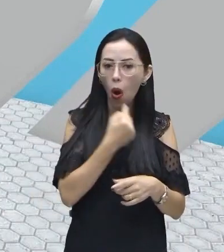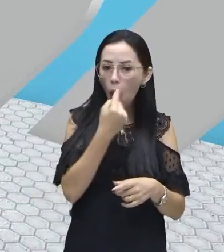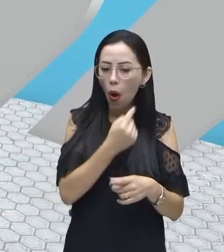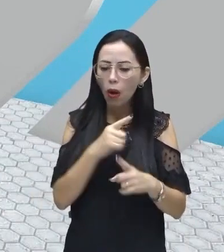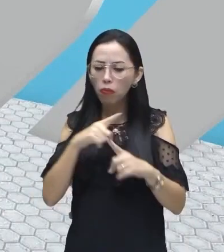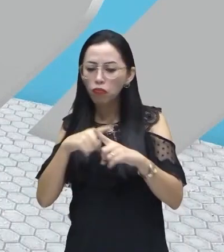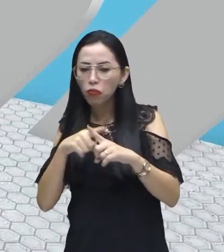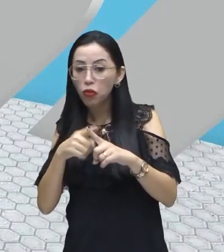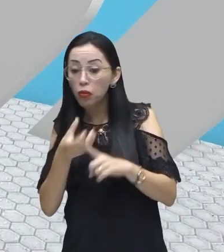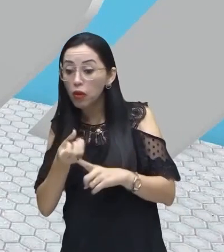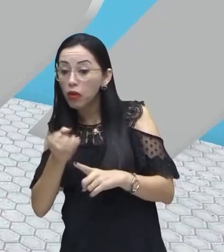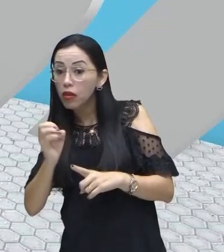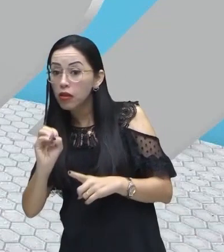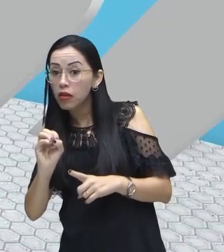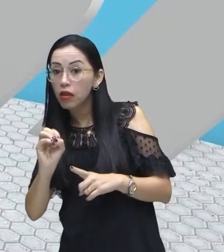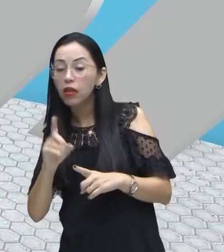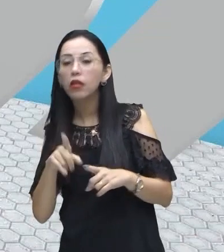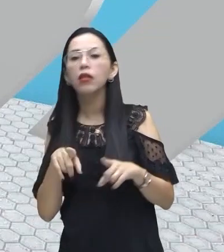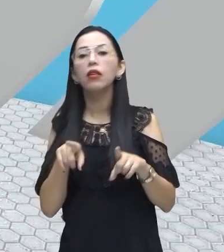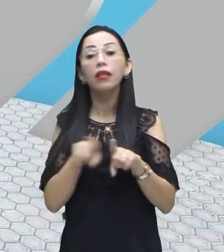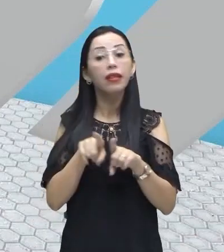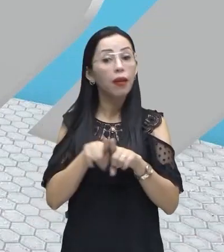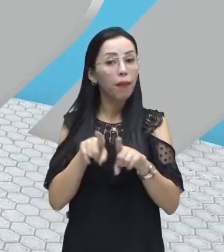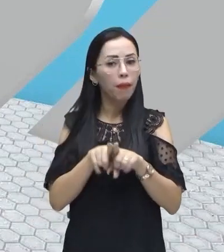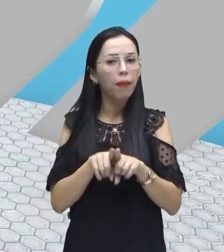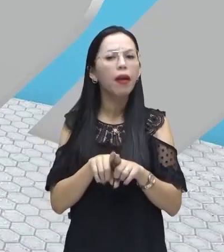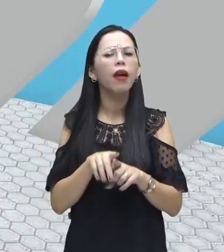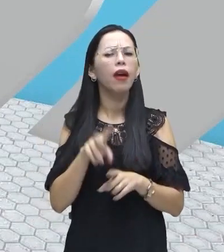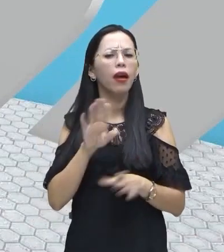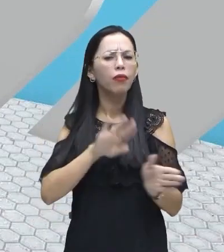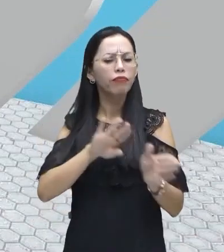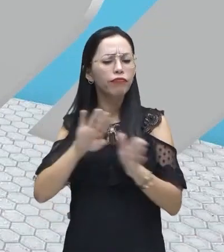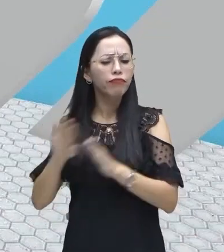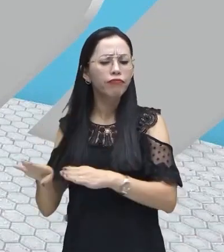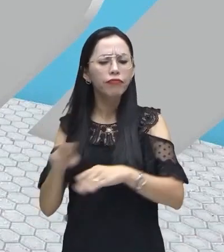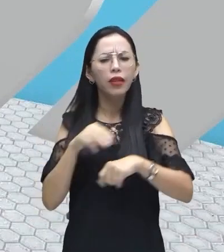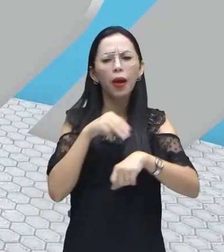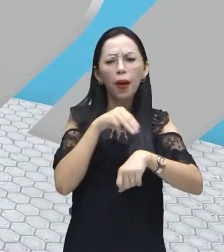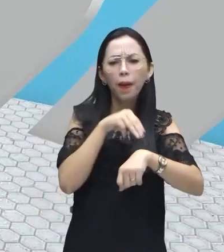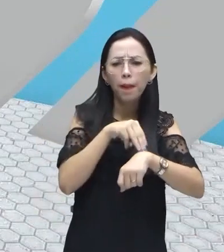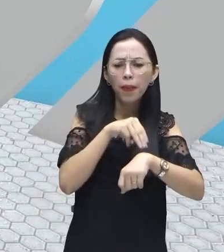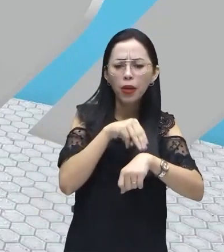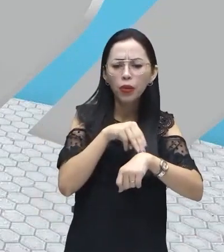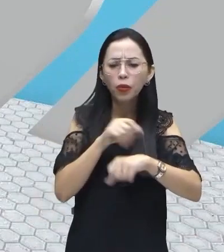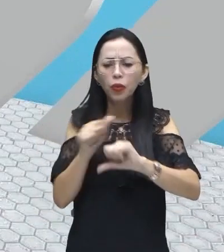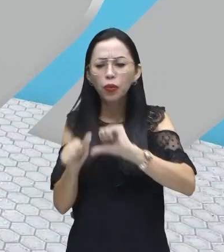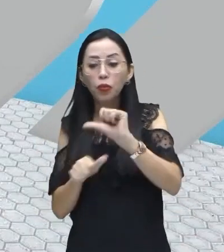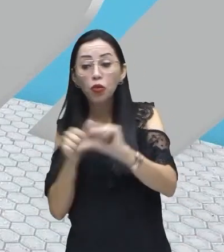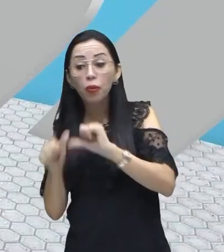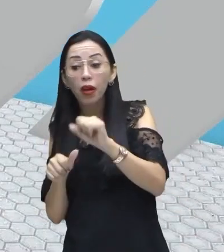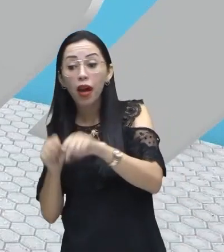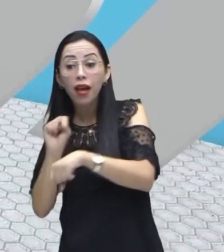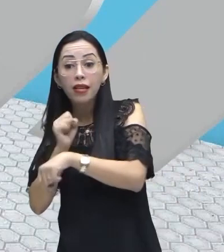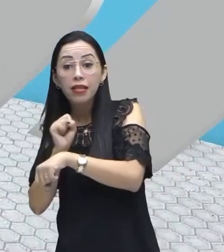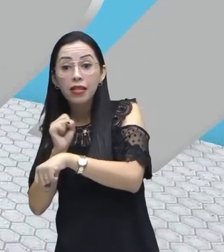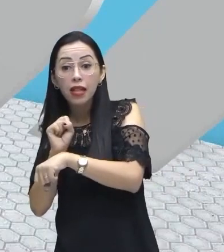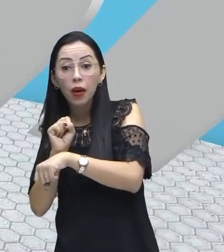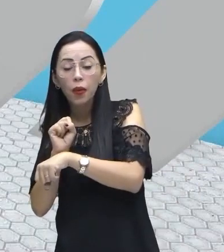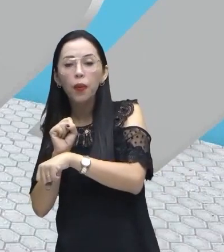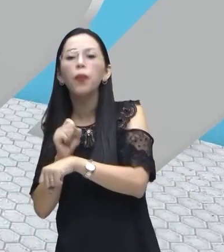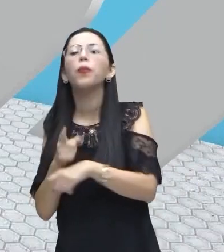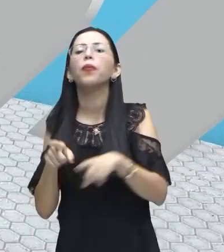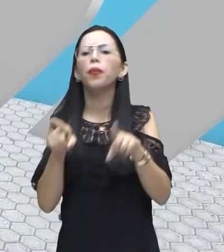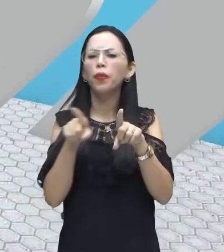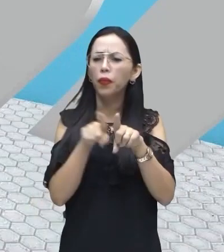nós vamos pegar também o tempo que está em minutos e multiplicar por 60 se eu quiser transformar ele para segundos.